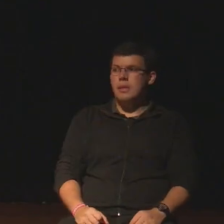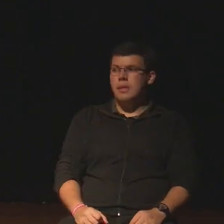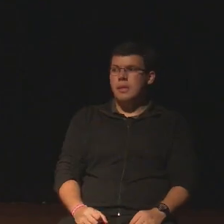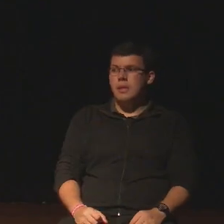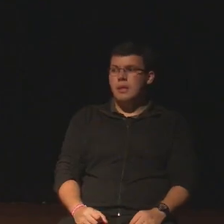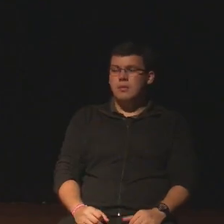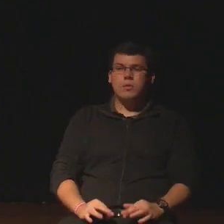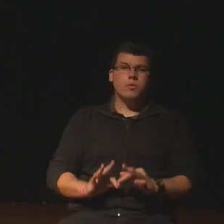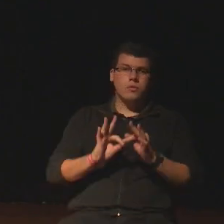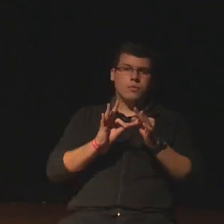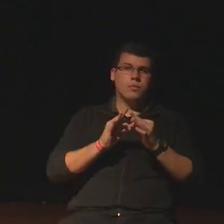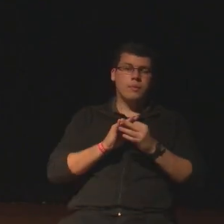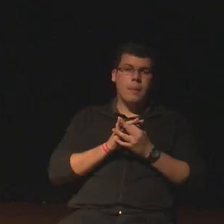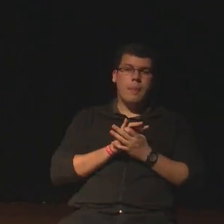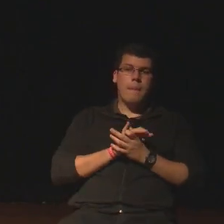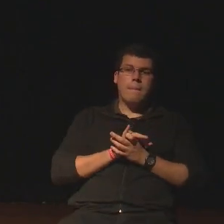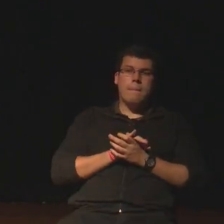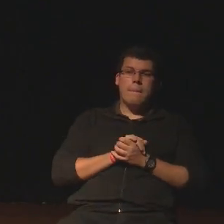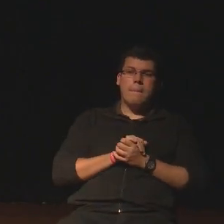Tudo bem.